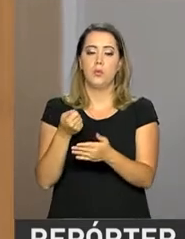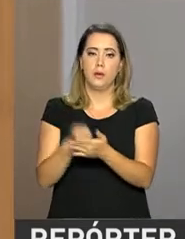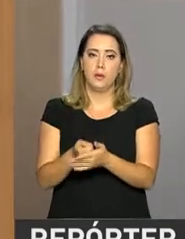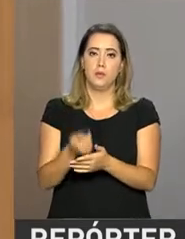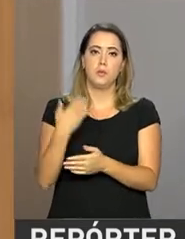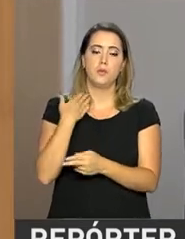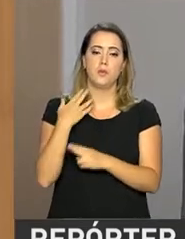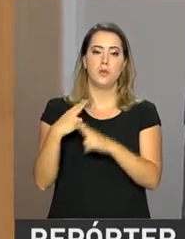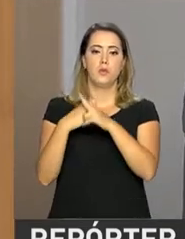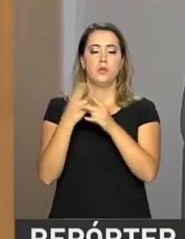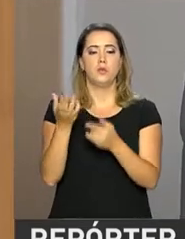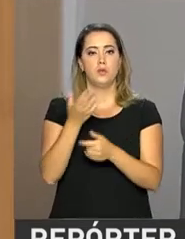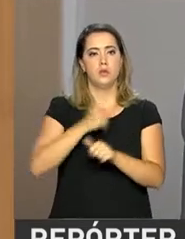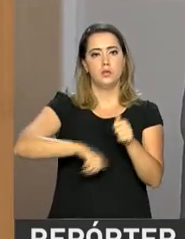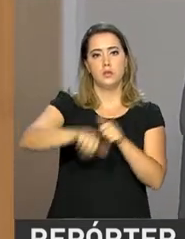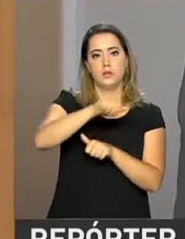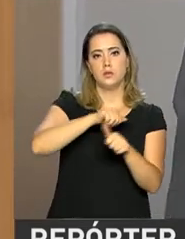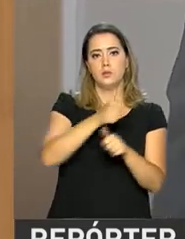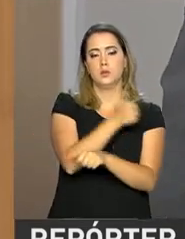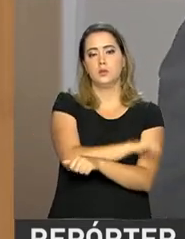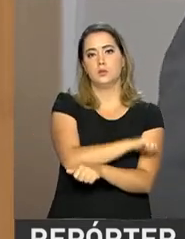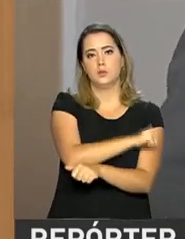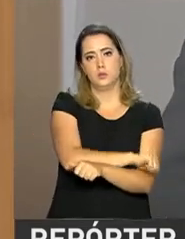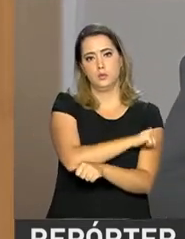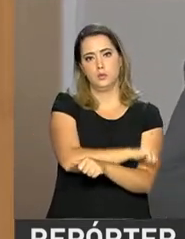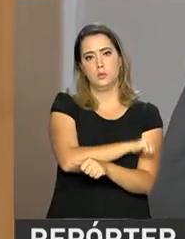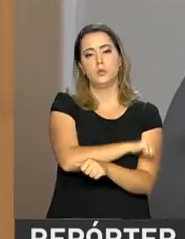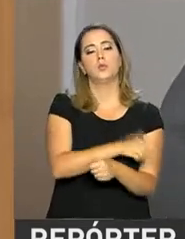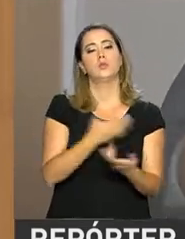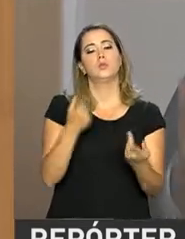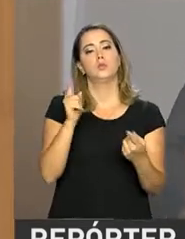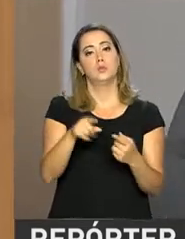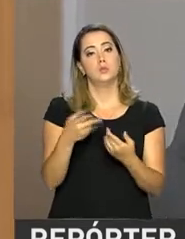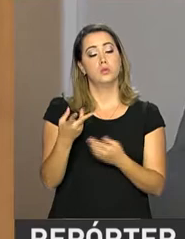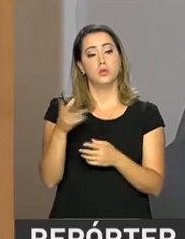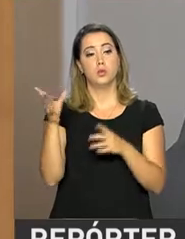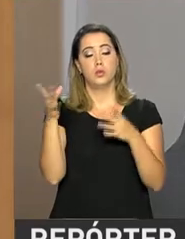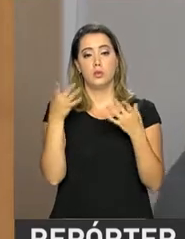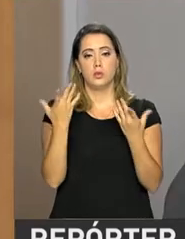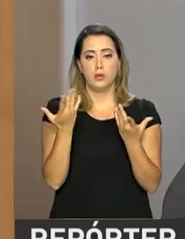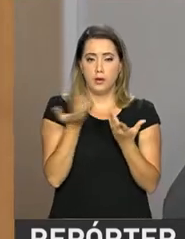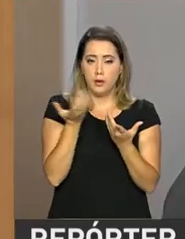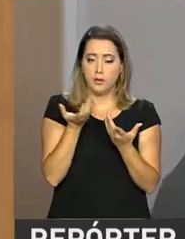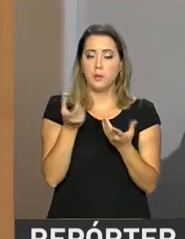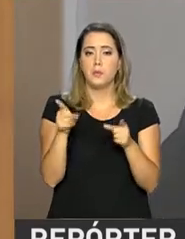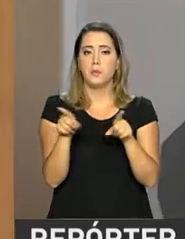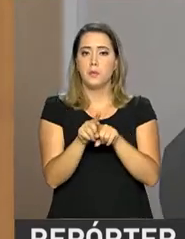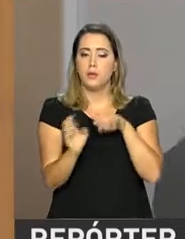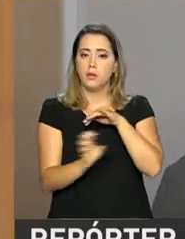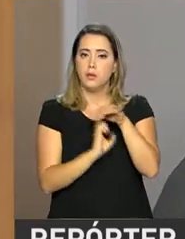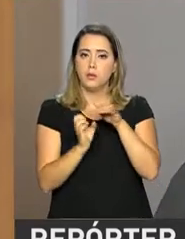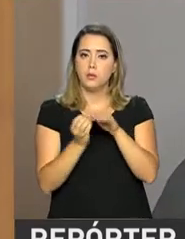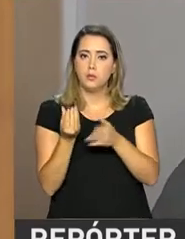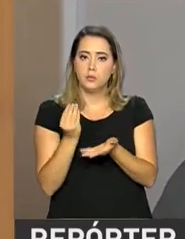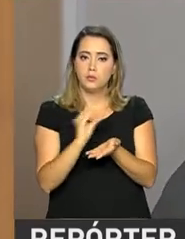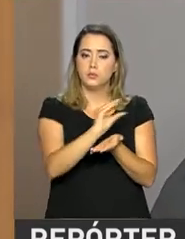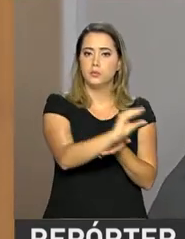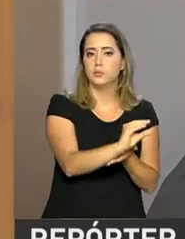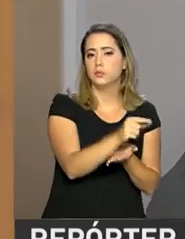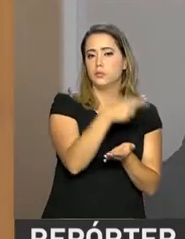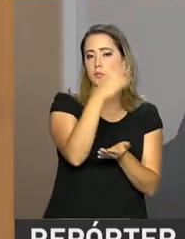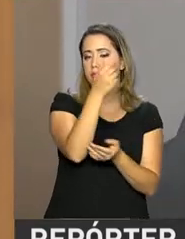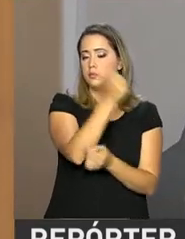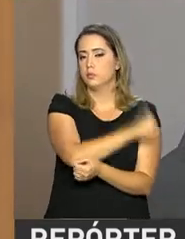revitalização do centro do rio de janeiro que busca a atração de investimentos o ministro moreira franco que